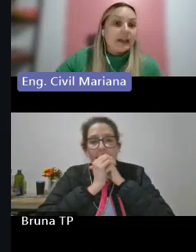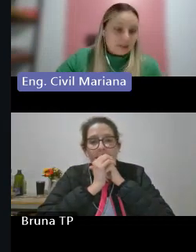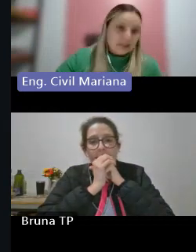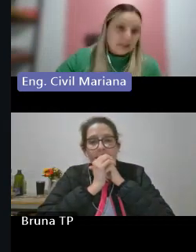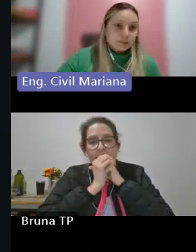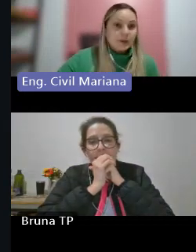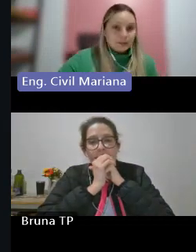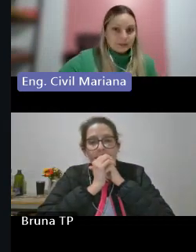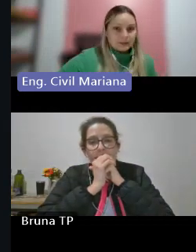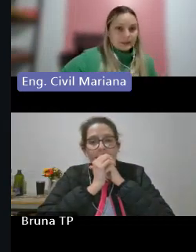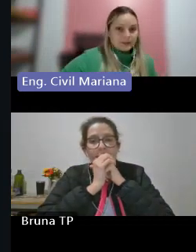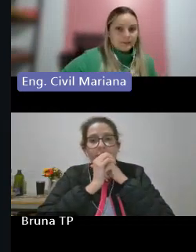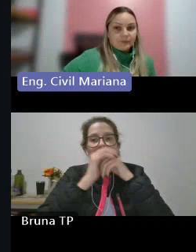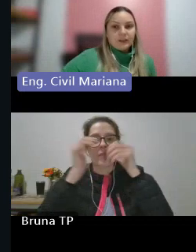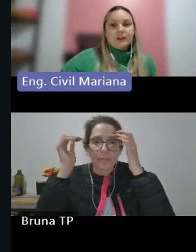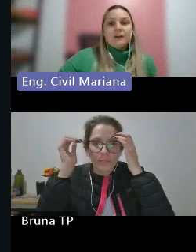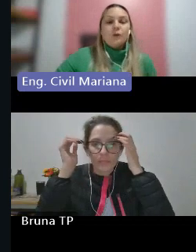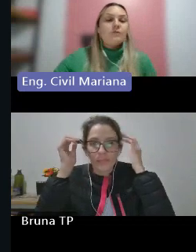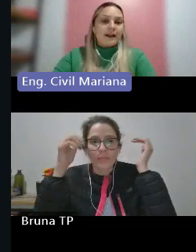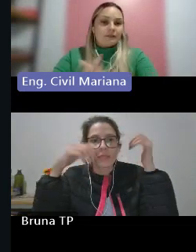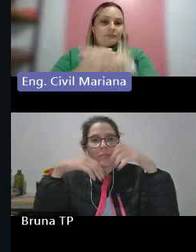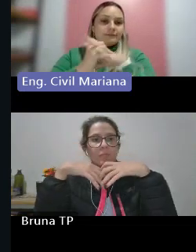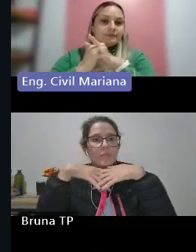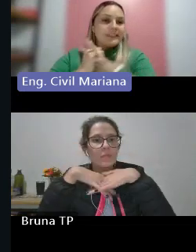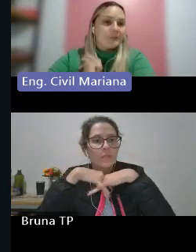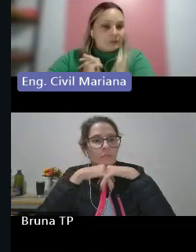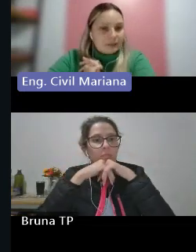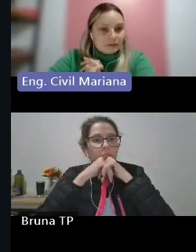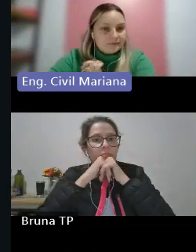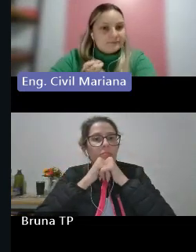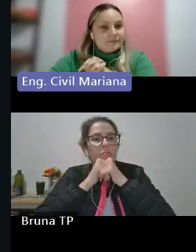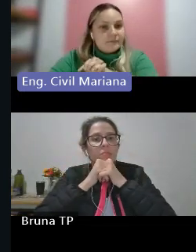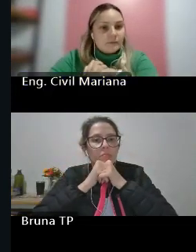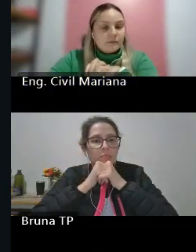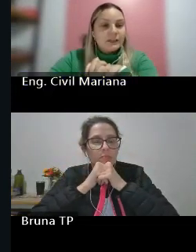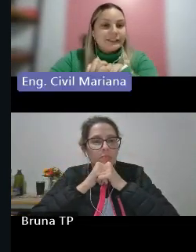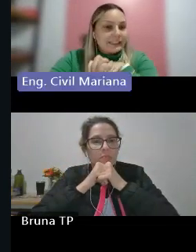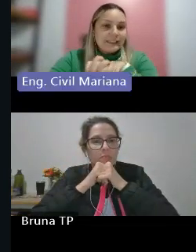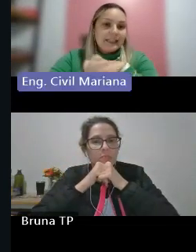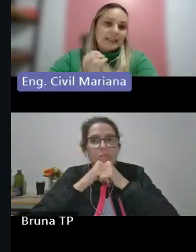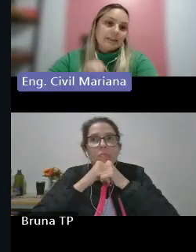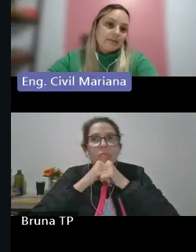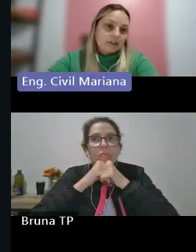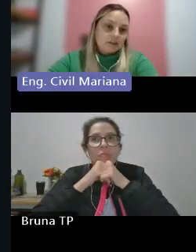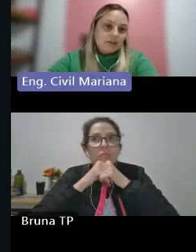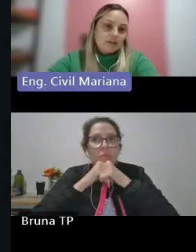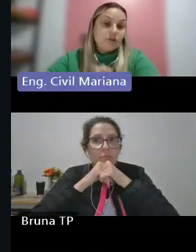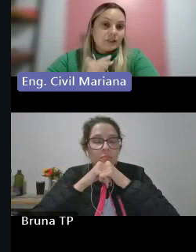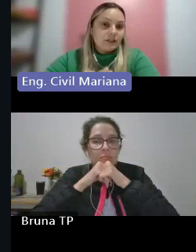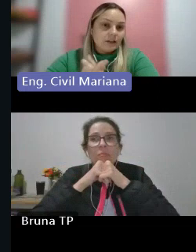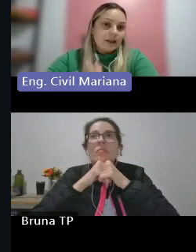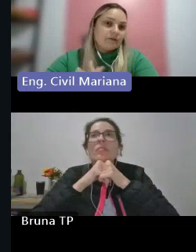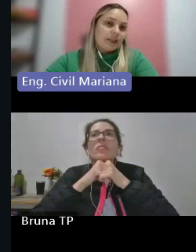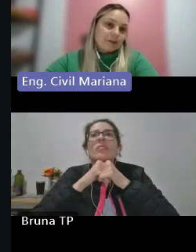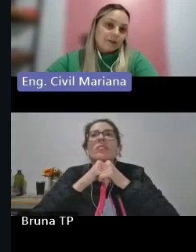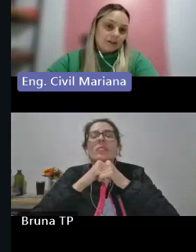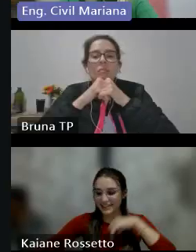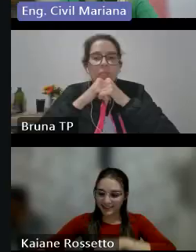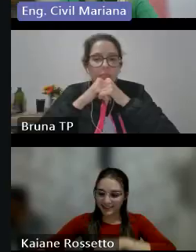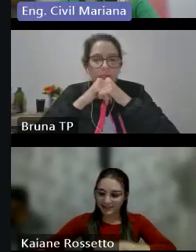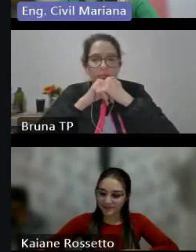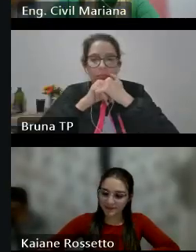ajudar a evitar esses problemas. Um carro não tem manual? Uma geladeira não tem manual? O celular